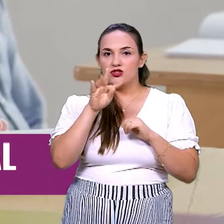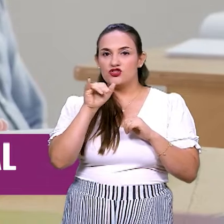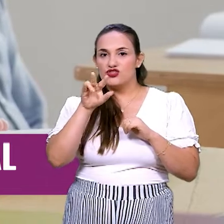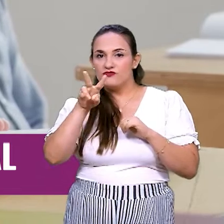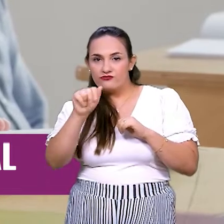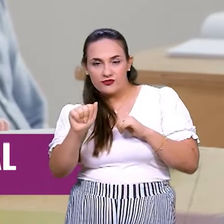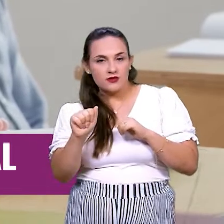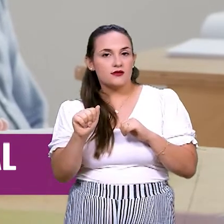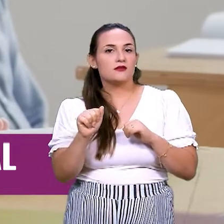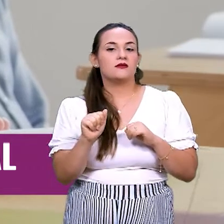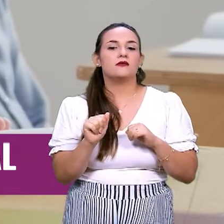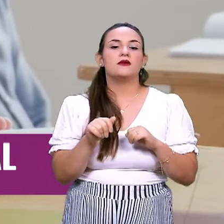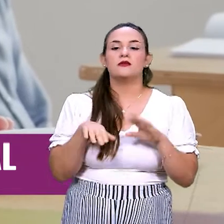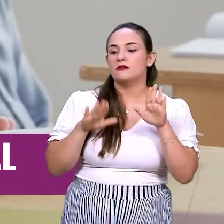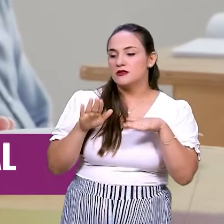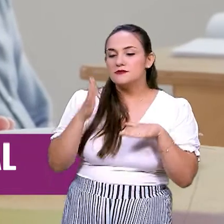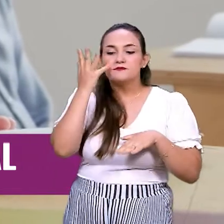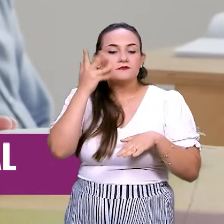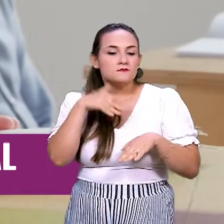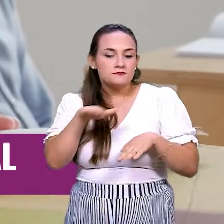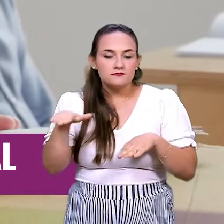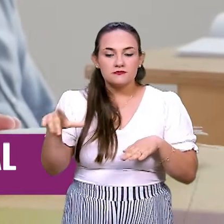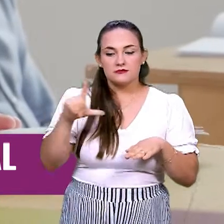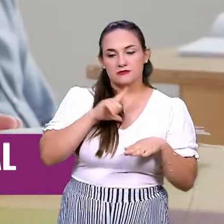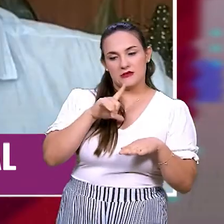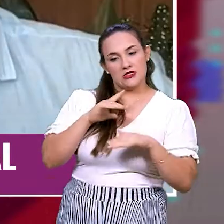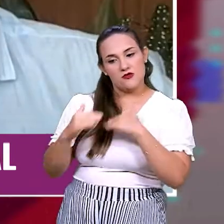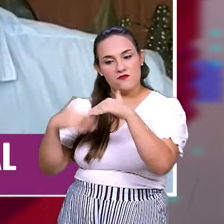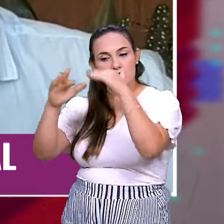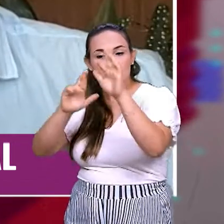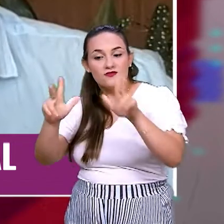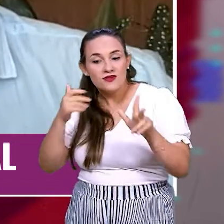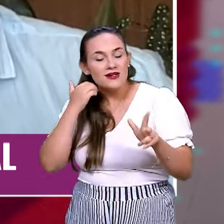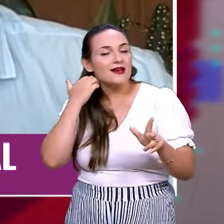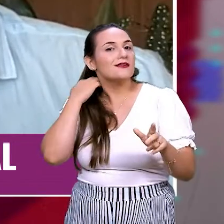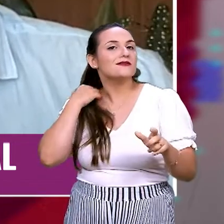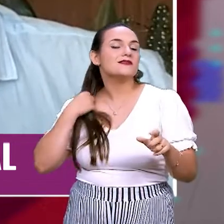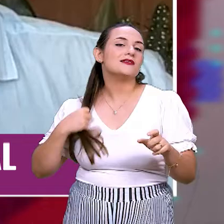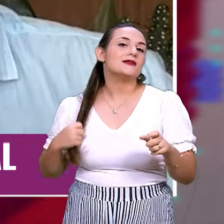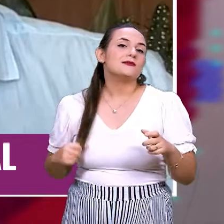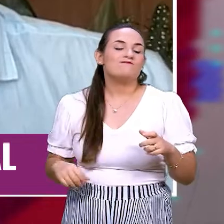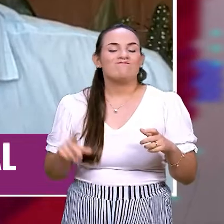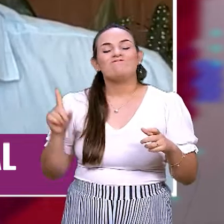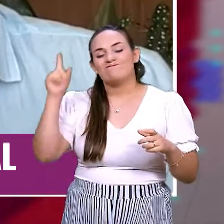com as birras, aprender a lidar com aquelas crianças que têm um desenvolvimento diferente